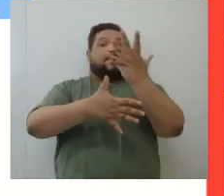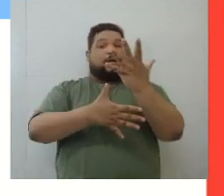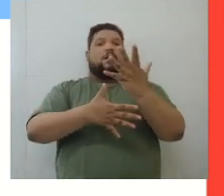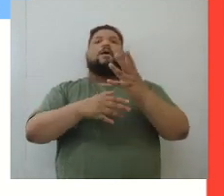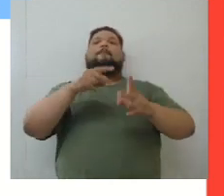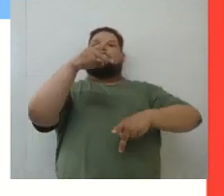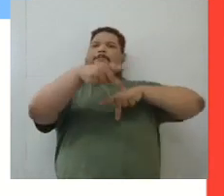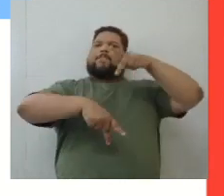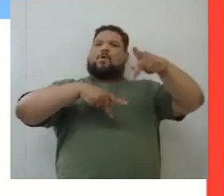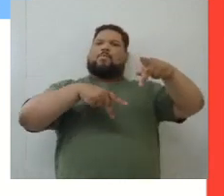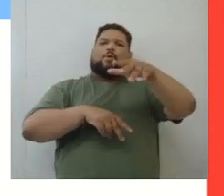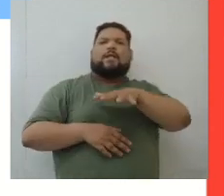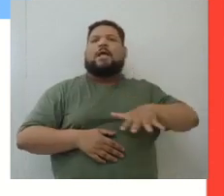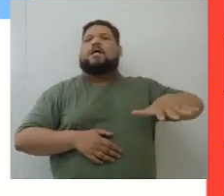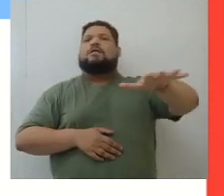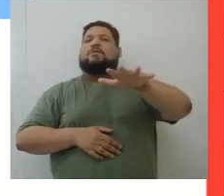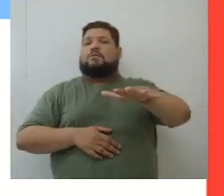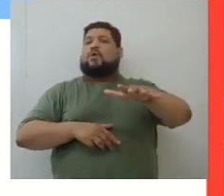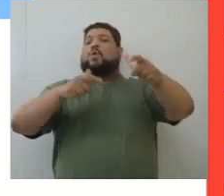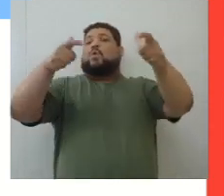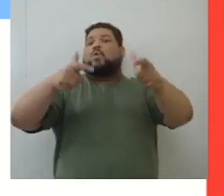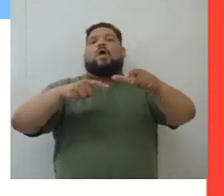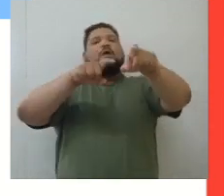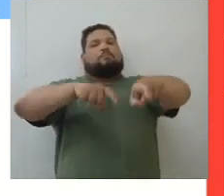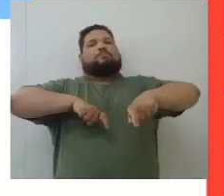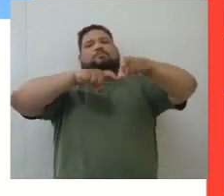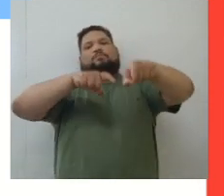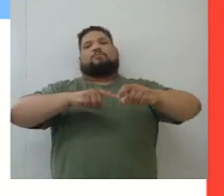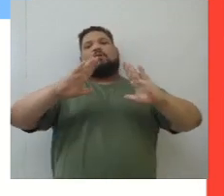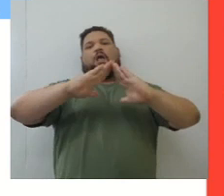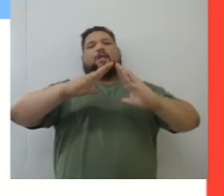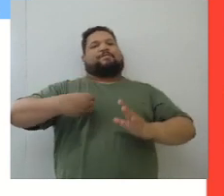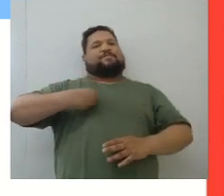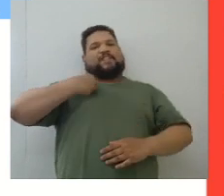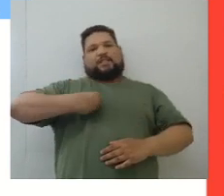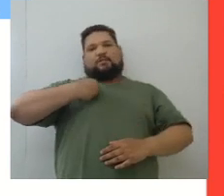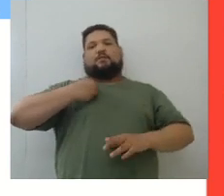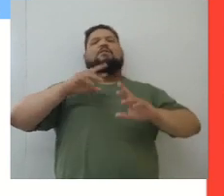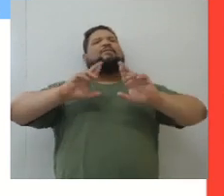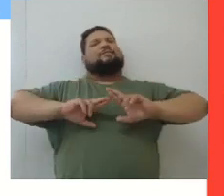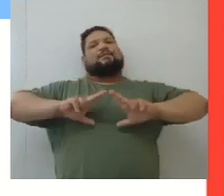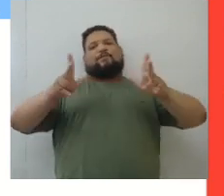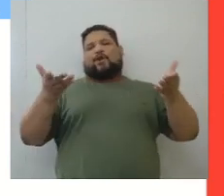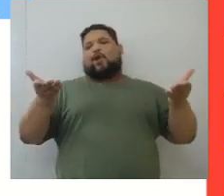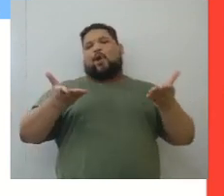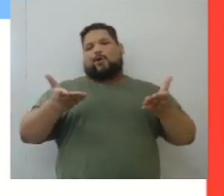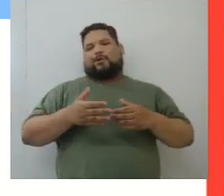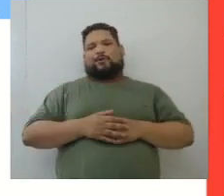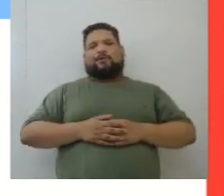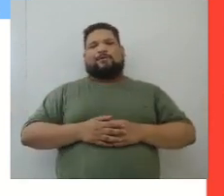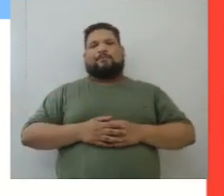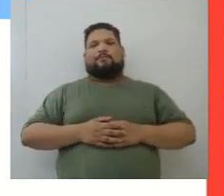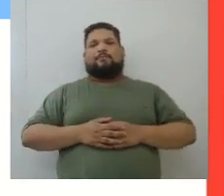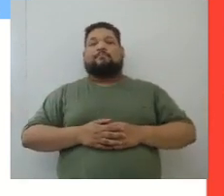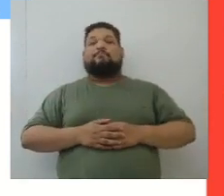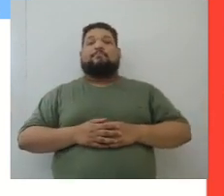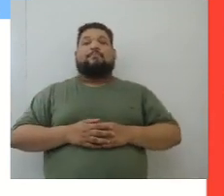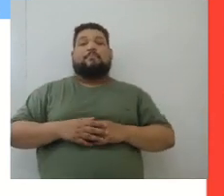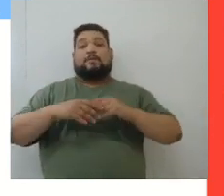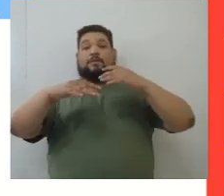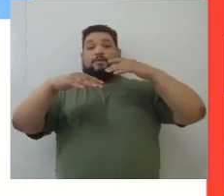da população ainda vivia no campo, tá? Diferente do que a gente tem hoje. Então, as cidades, elas